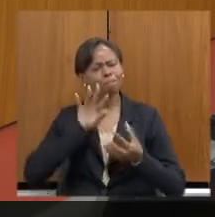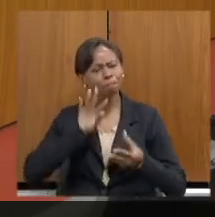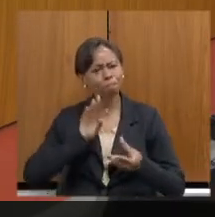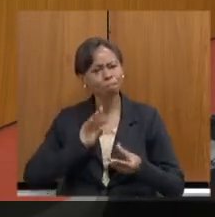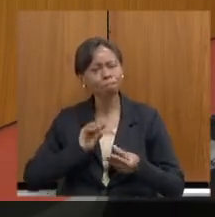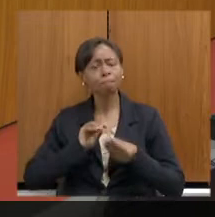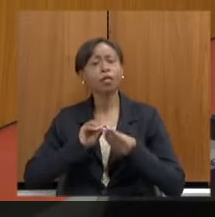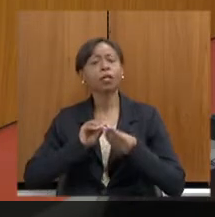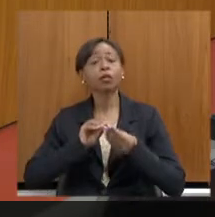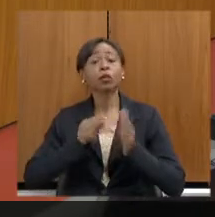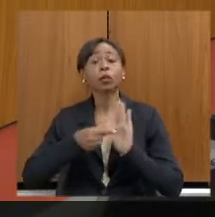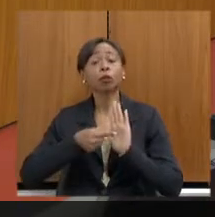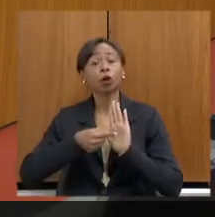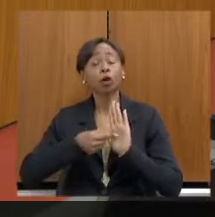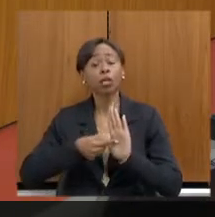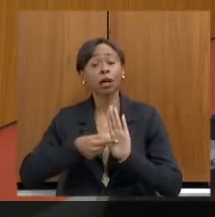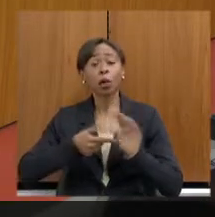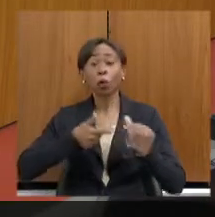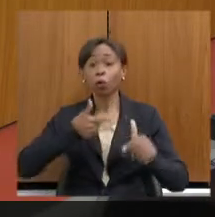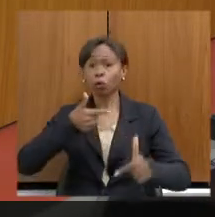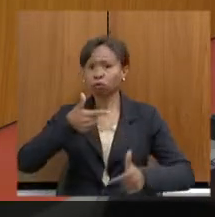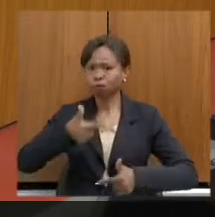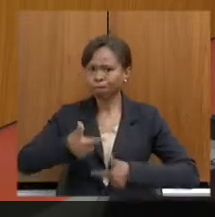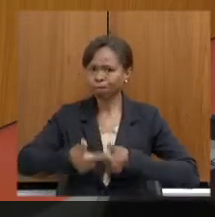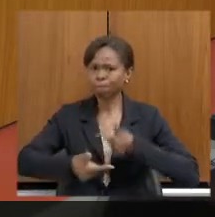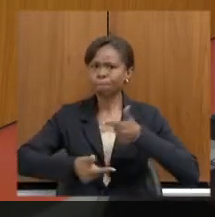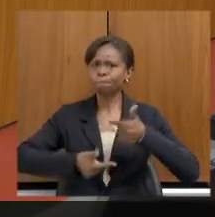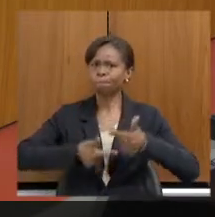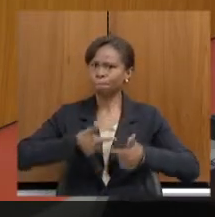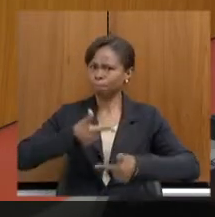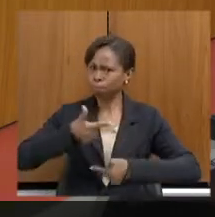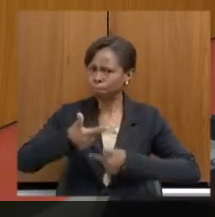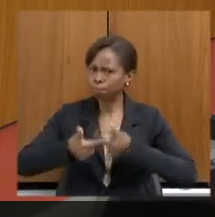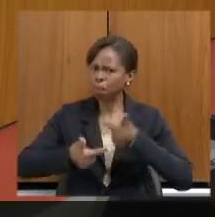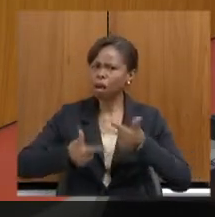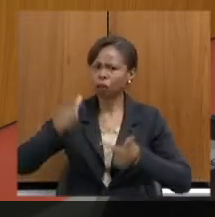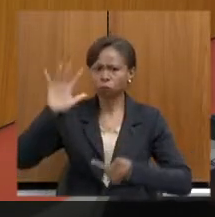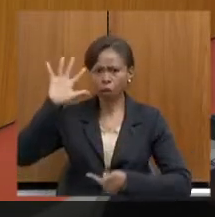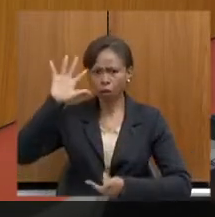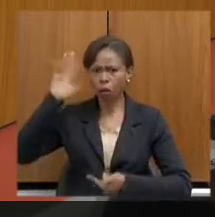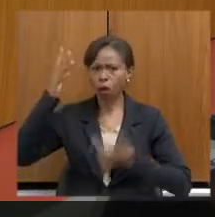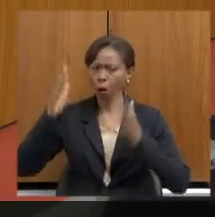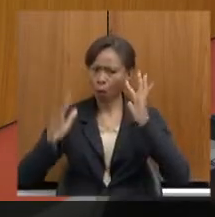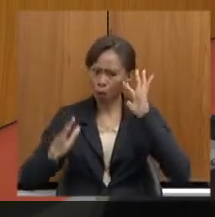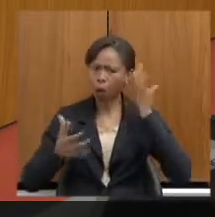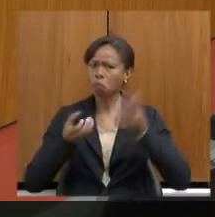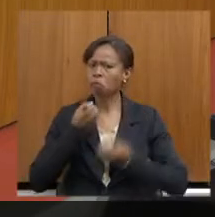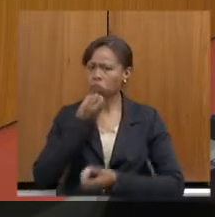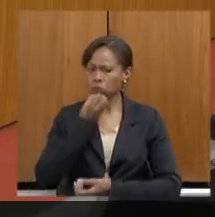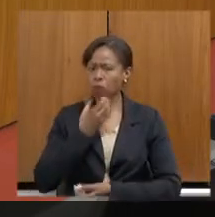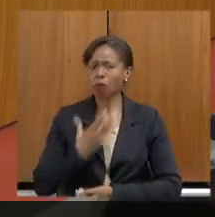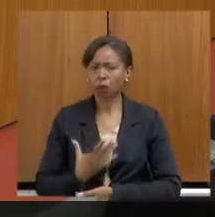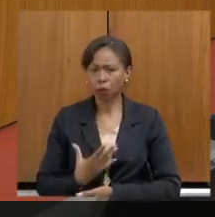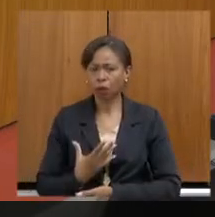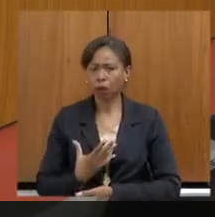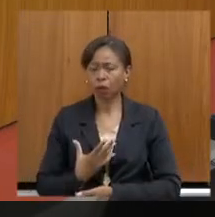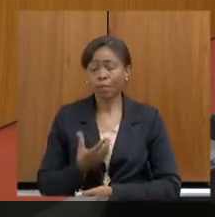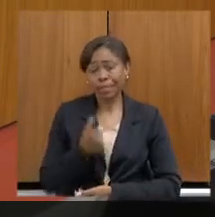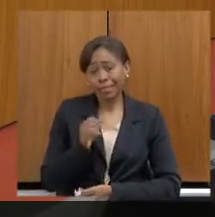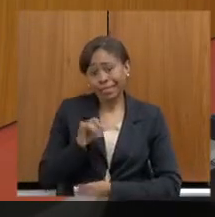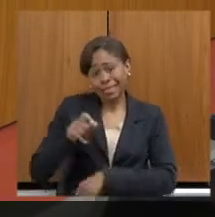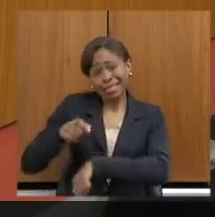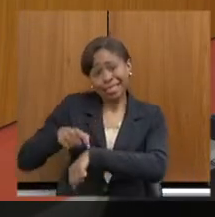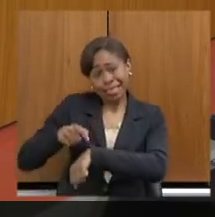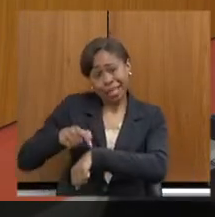muito grande um trabalho de bons resultados Olha que se se tivéssemos mais tempo se eu